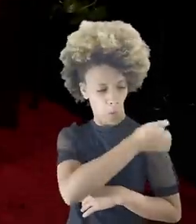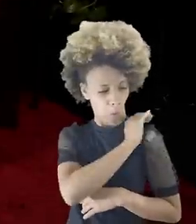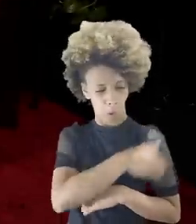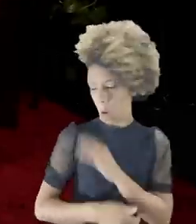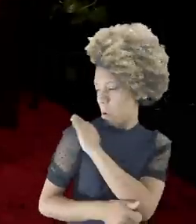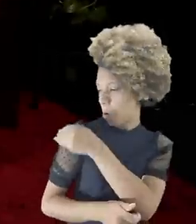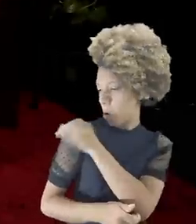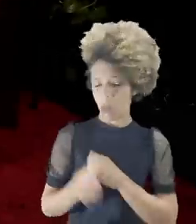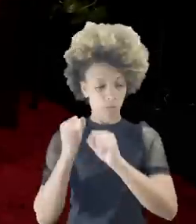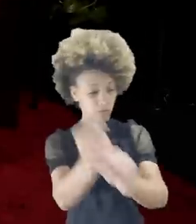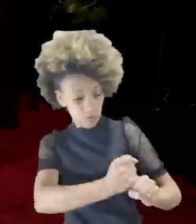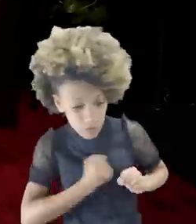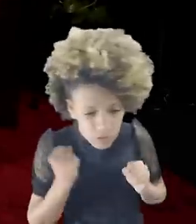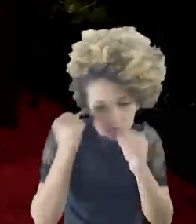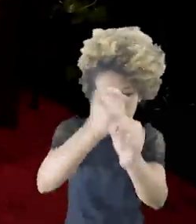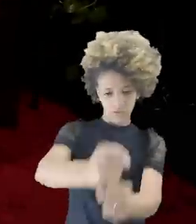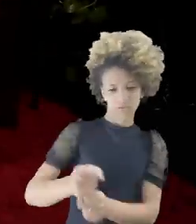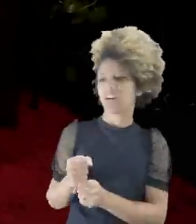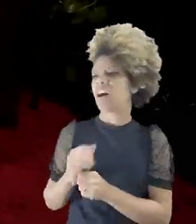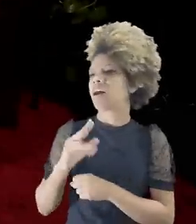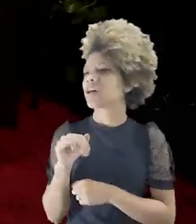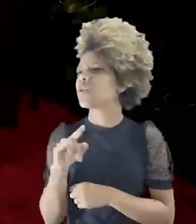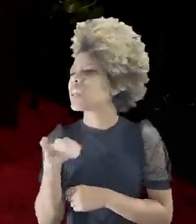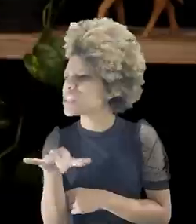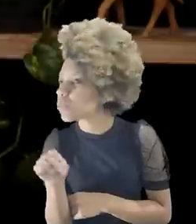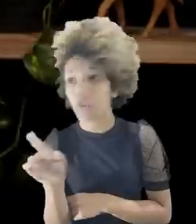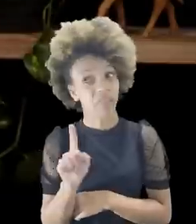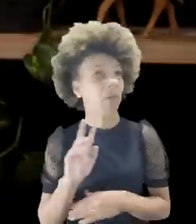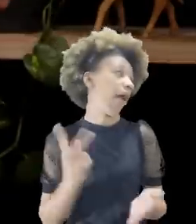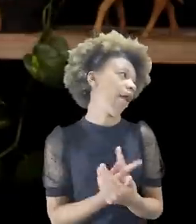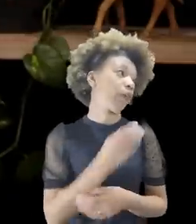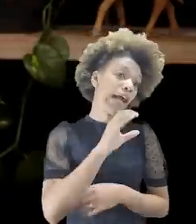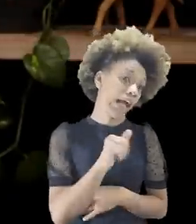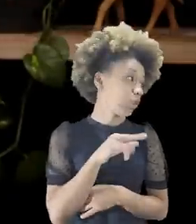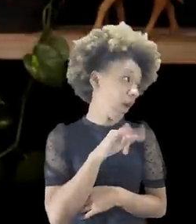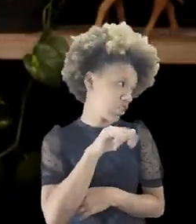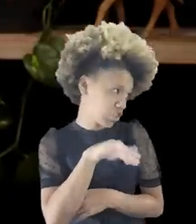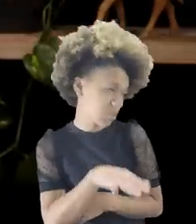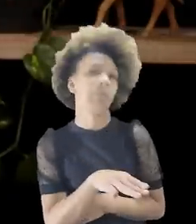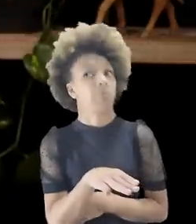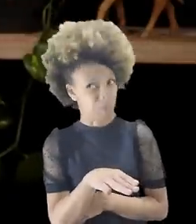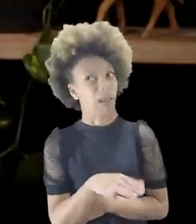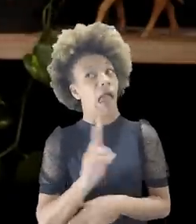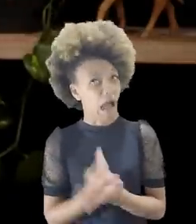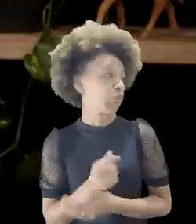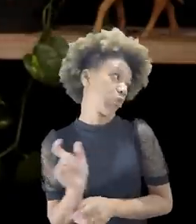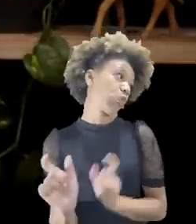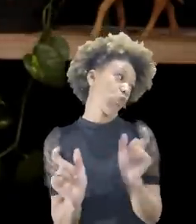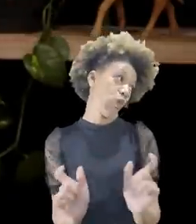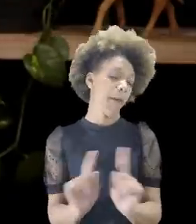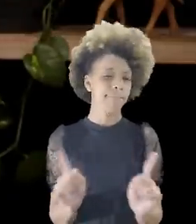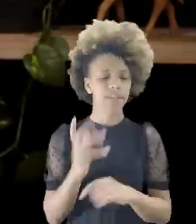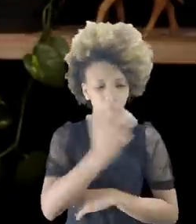Exatamente é canoísmo não canoagem falei errado ainda você veio com meu manjo de canoísmo entendeu então assim a gente